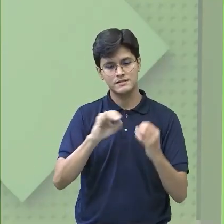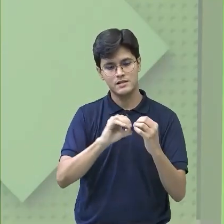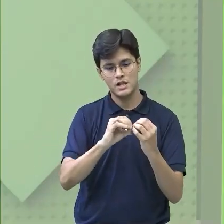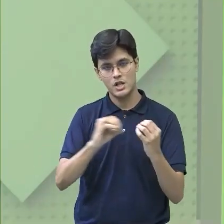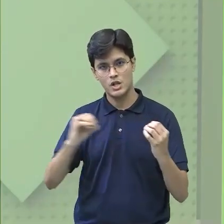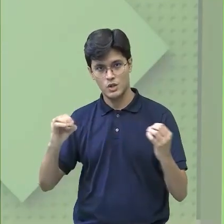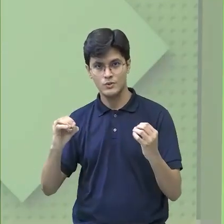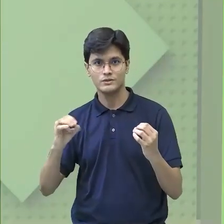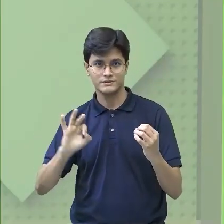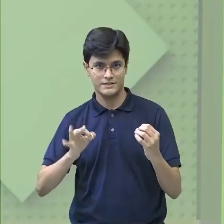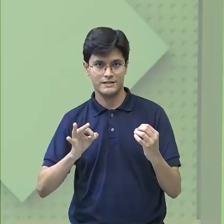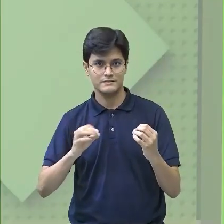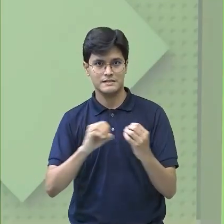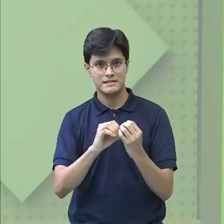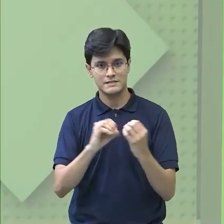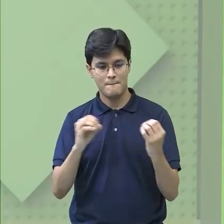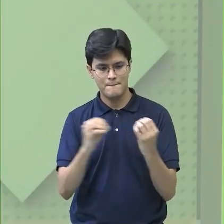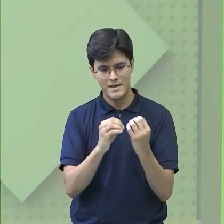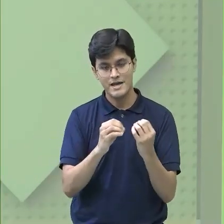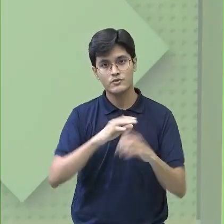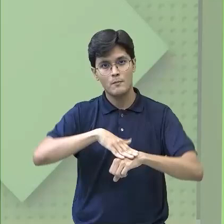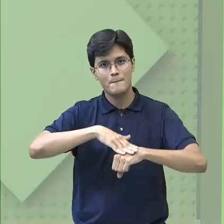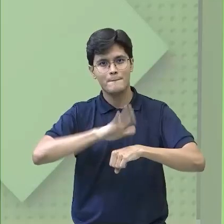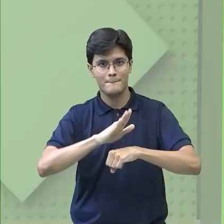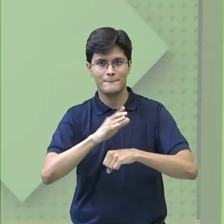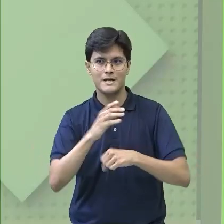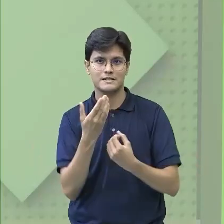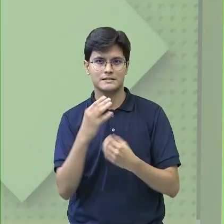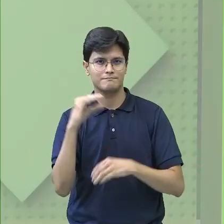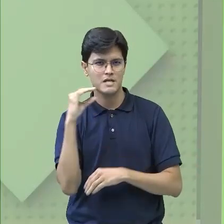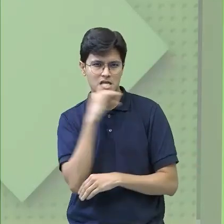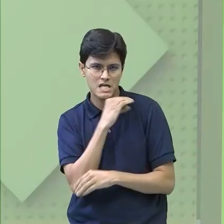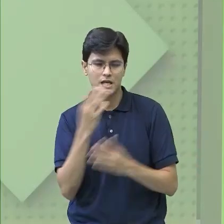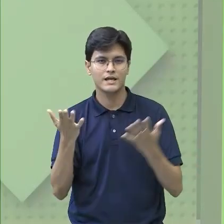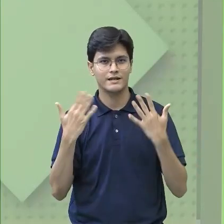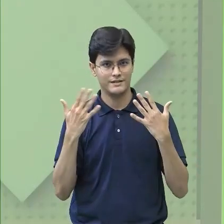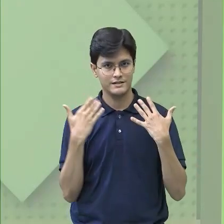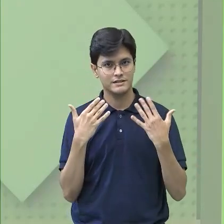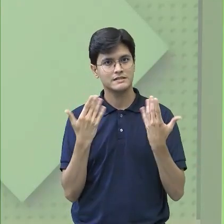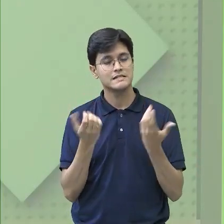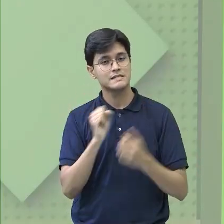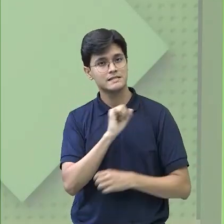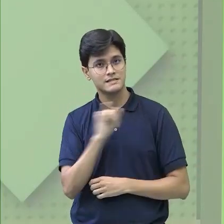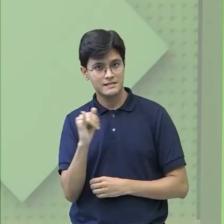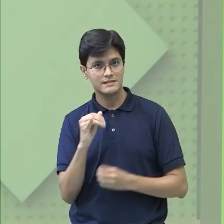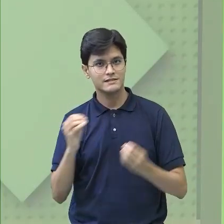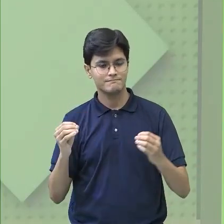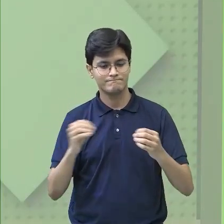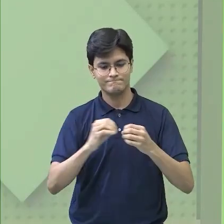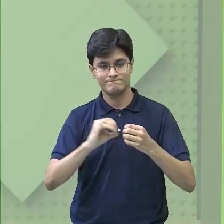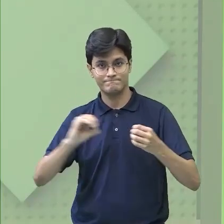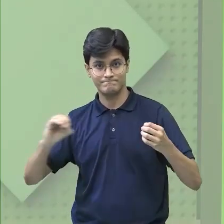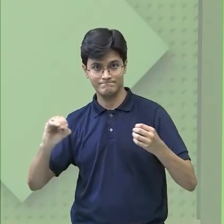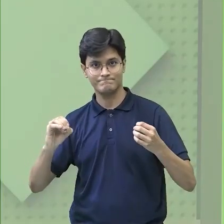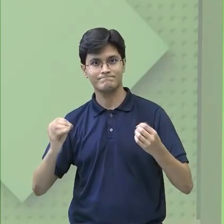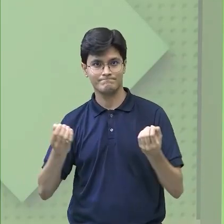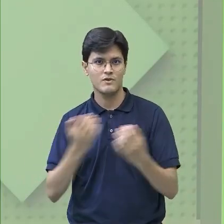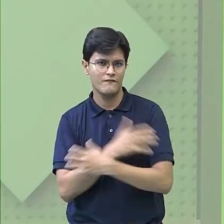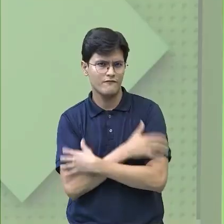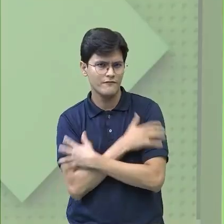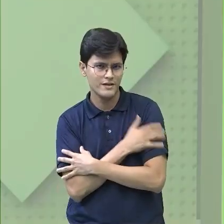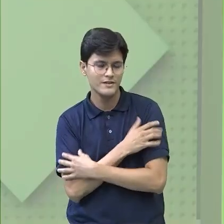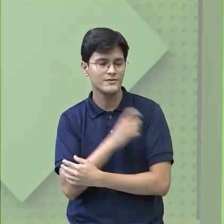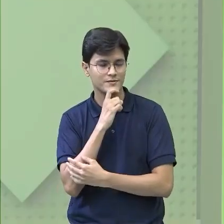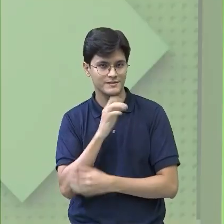isso é constante, tá, gente, ao longo desses 365 dias do ano, né, nesse período aí de translação,